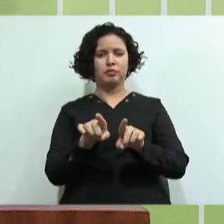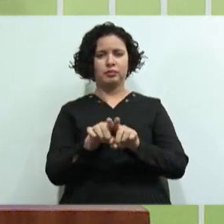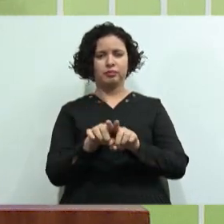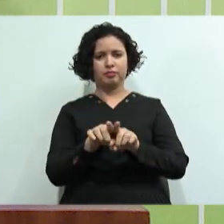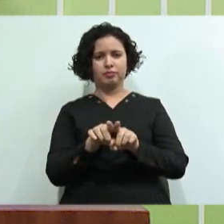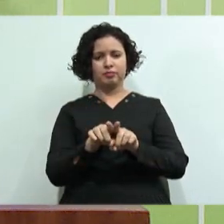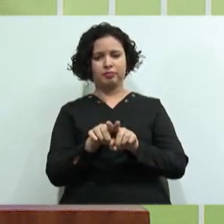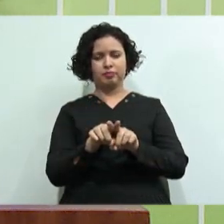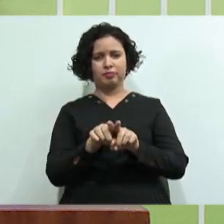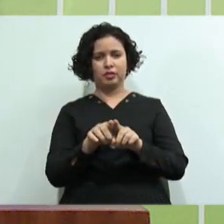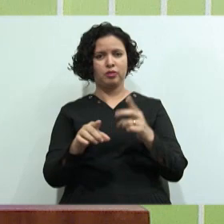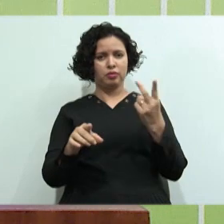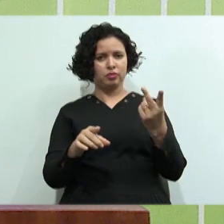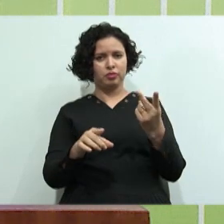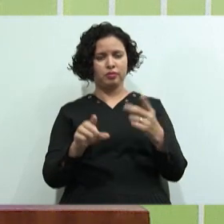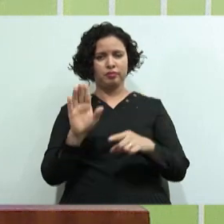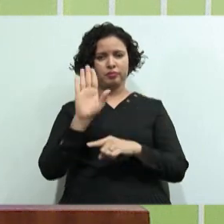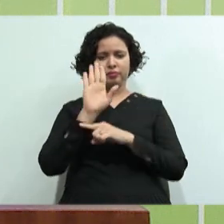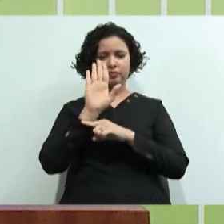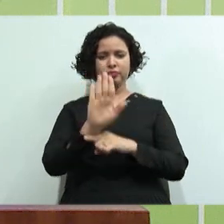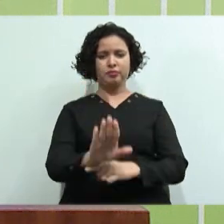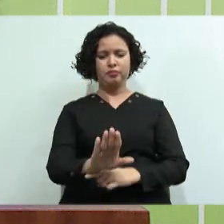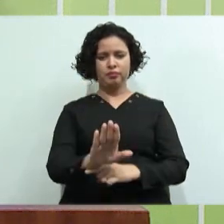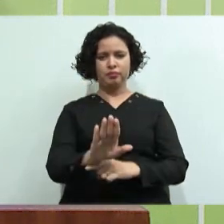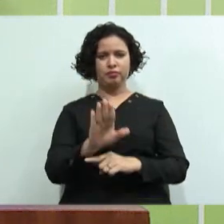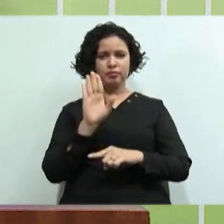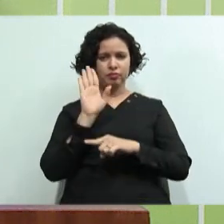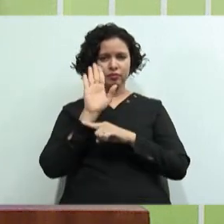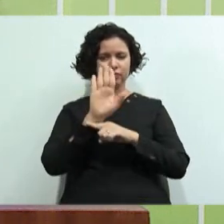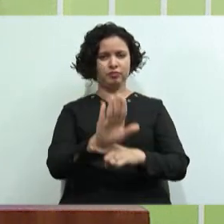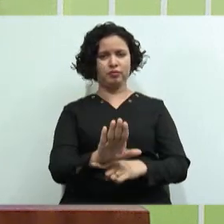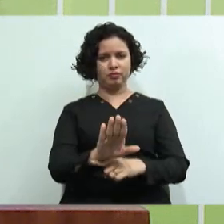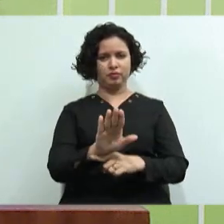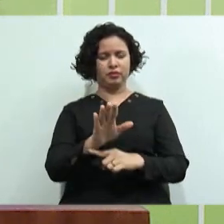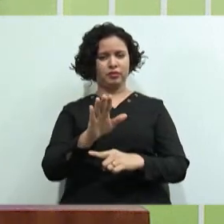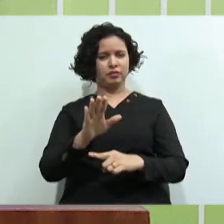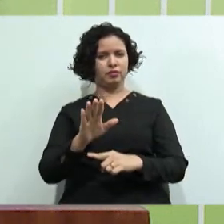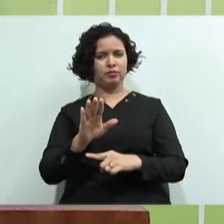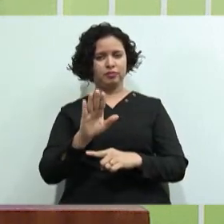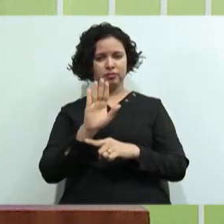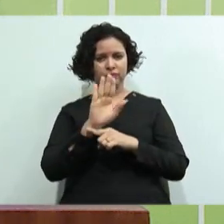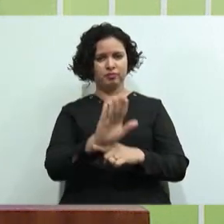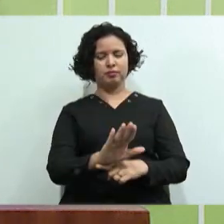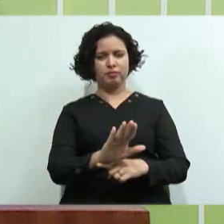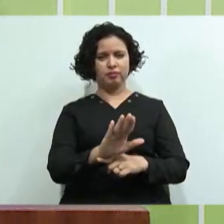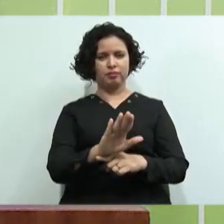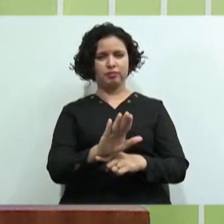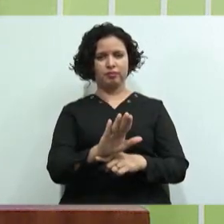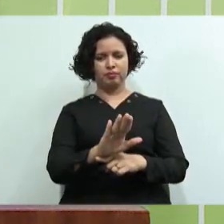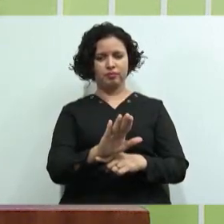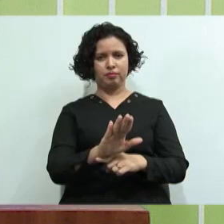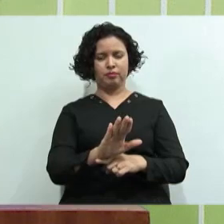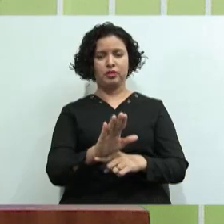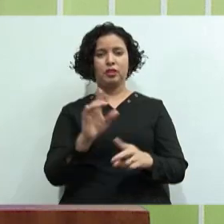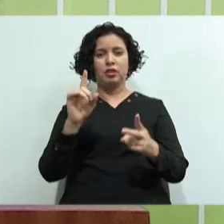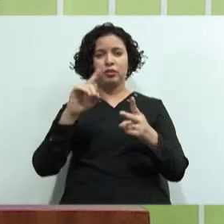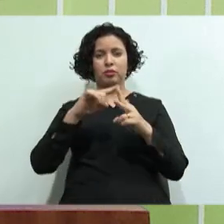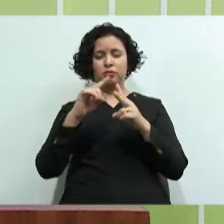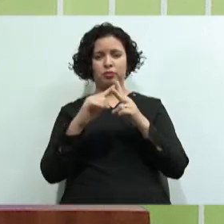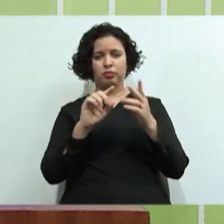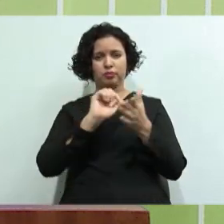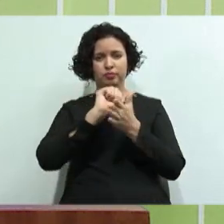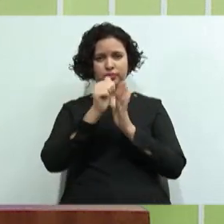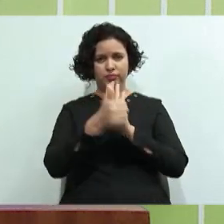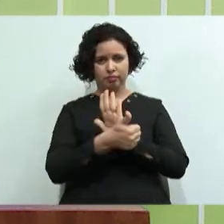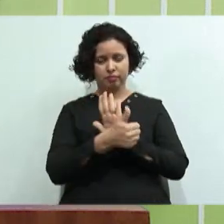é essa daqui. E aí o sinal ajudar. Eu ajudando alguém. Então, tem duas configurações de mão